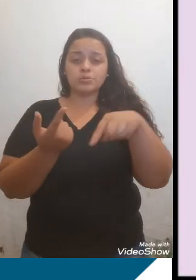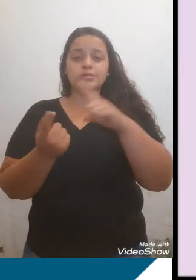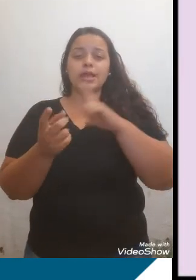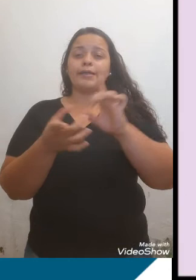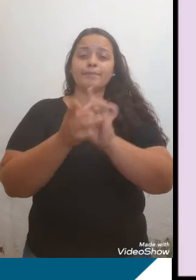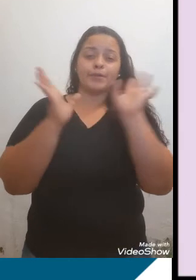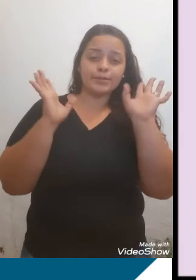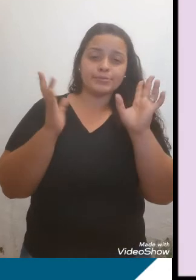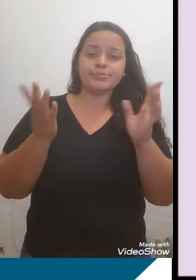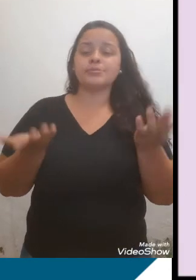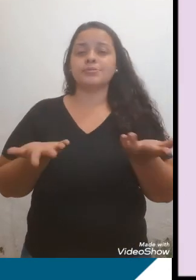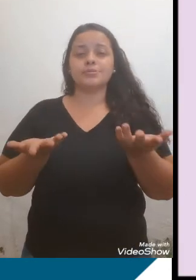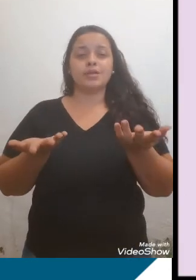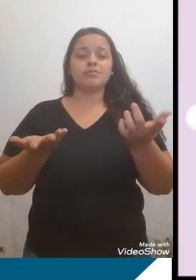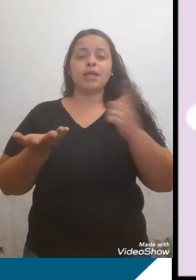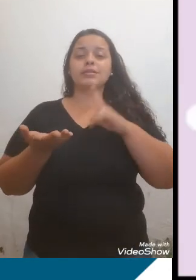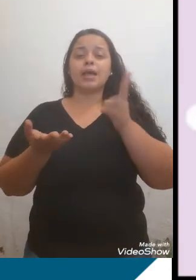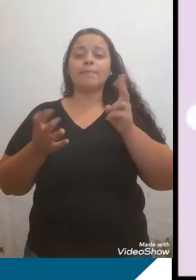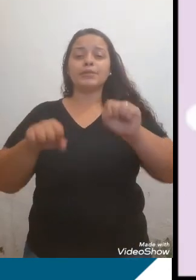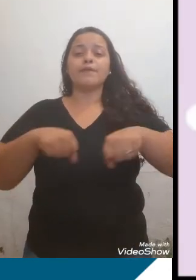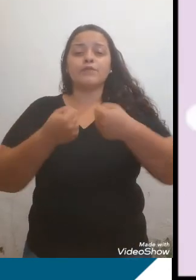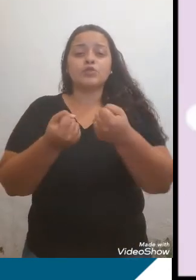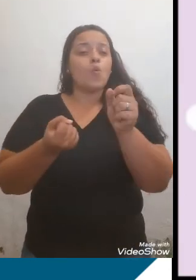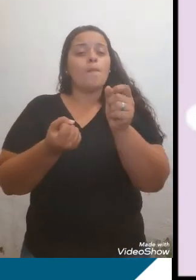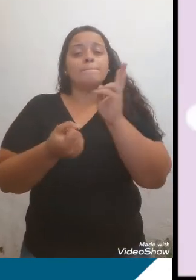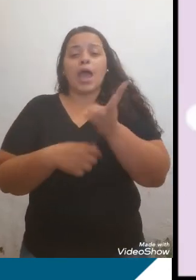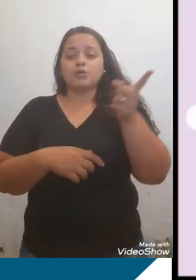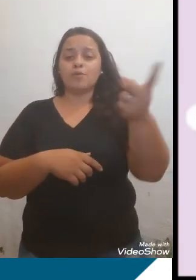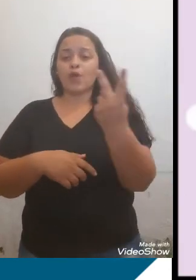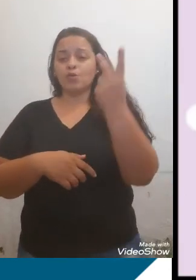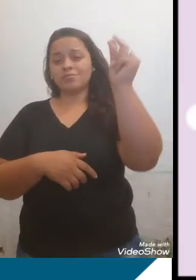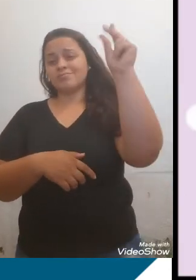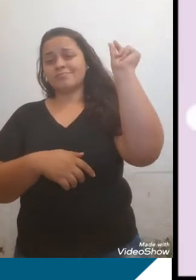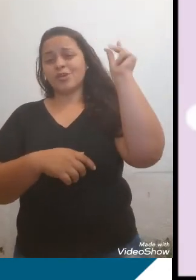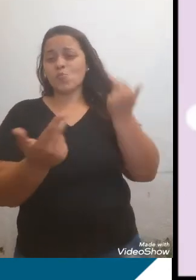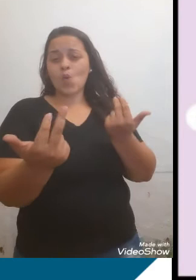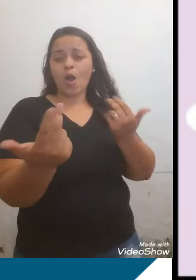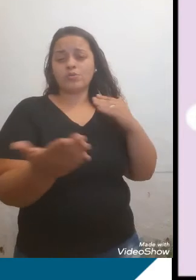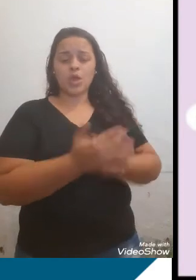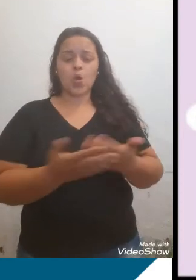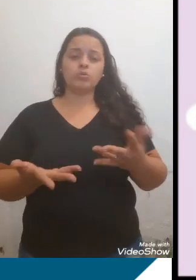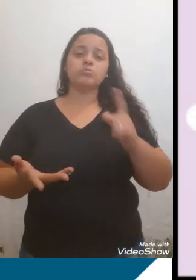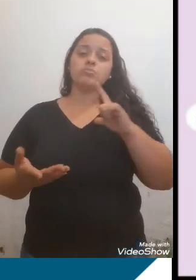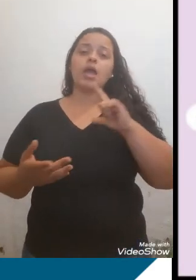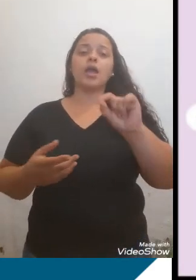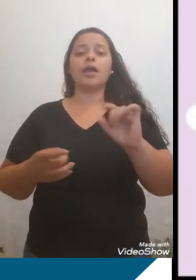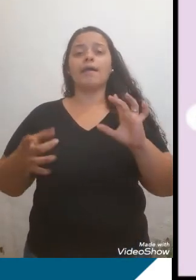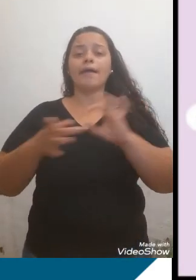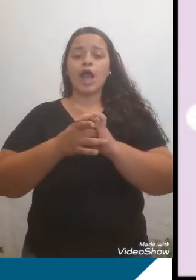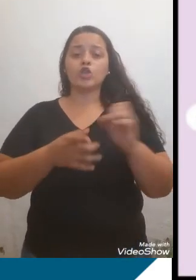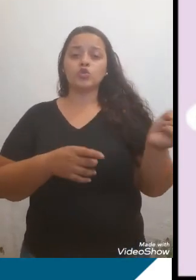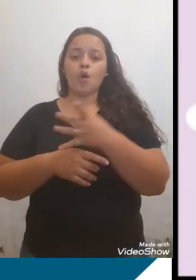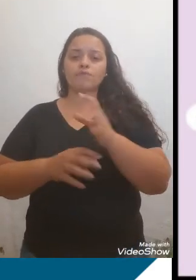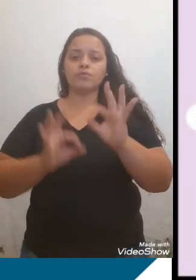atuais, elas sempre vão defender esses valores também. Bom, com isso a gente tem o estabelecimento de